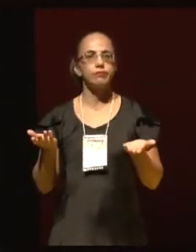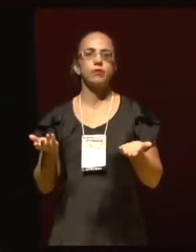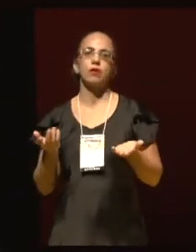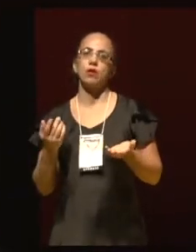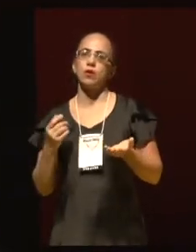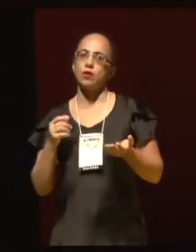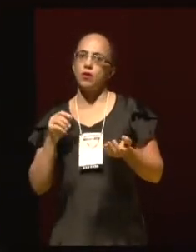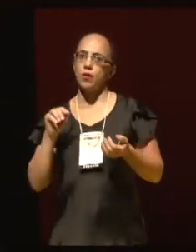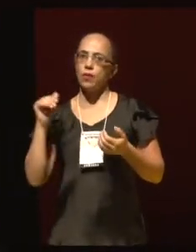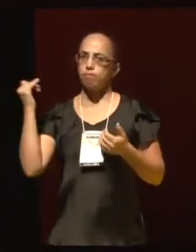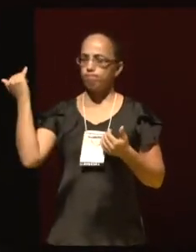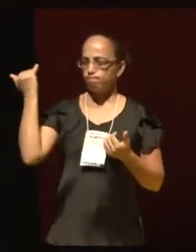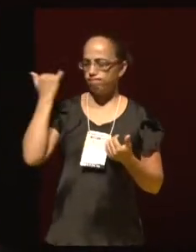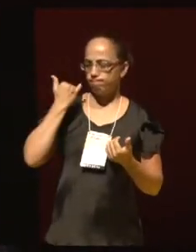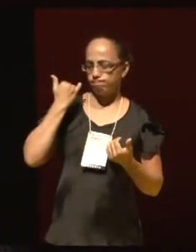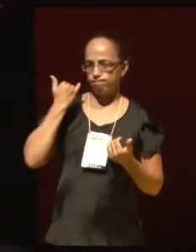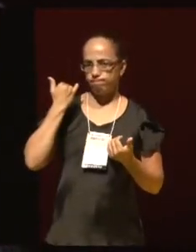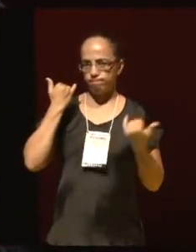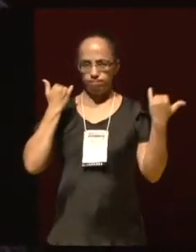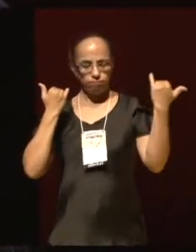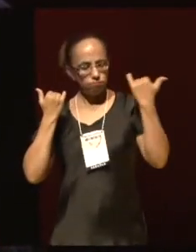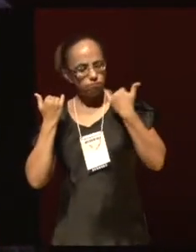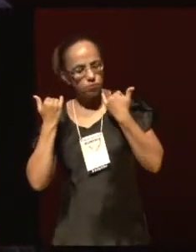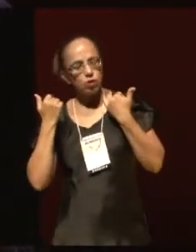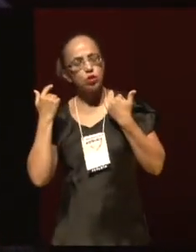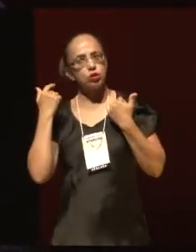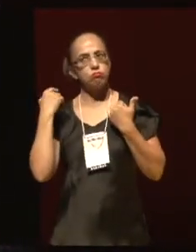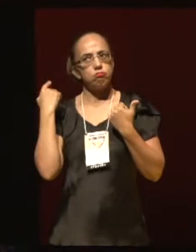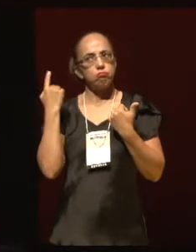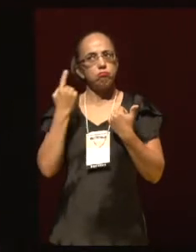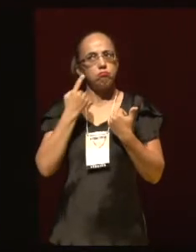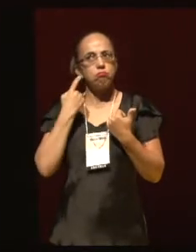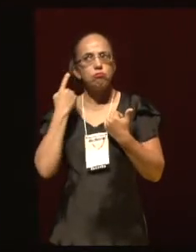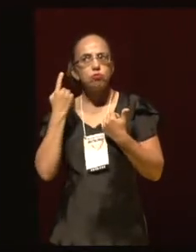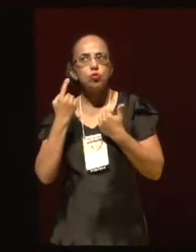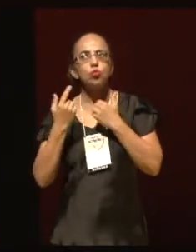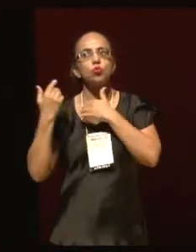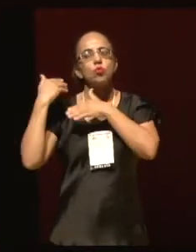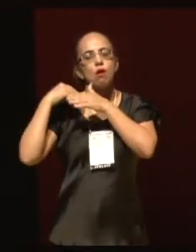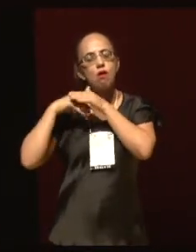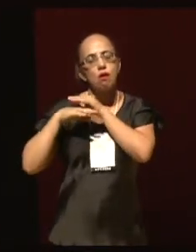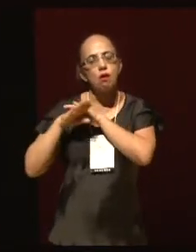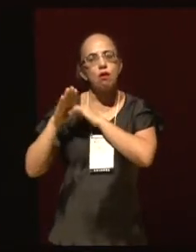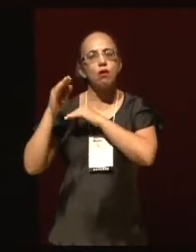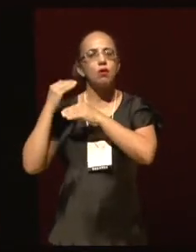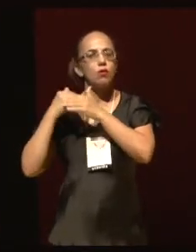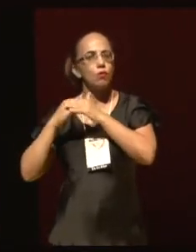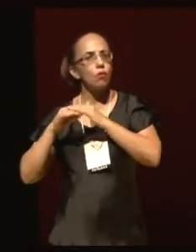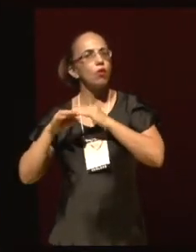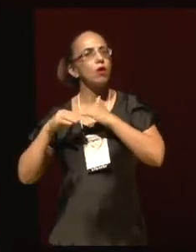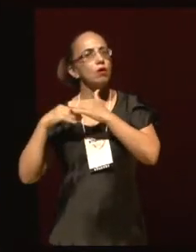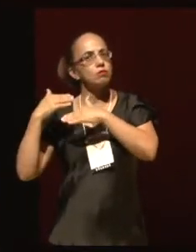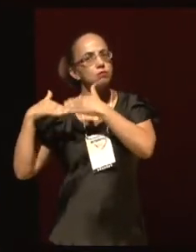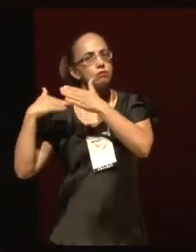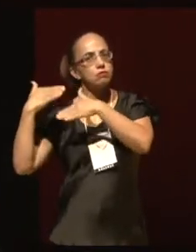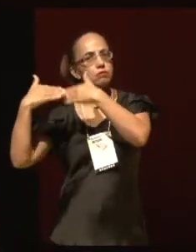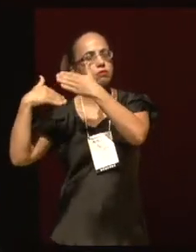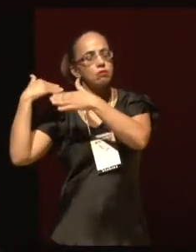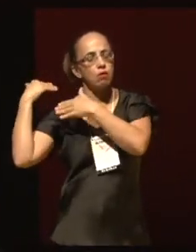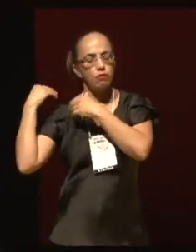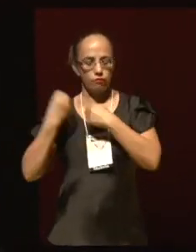aquela informação que nós vamos recopilando ao longo de nossas existências vai ficando preso em